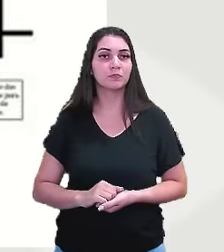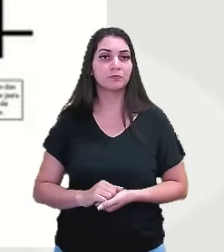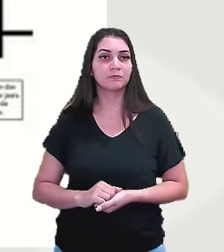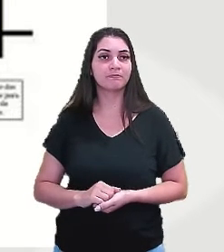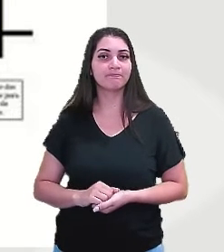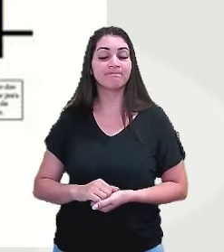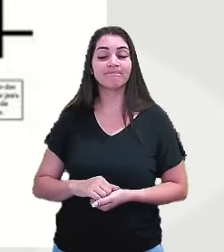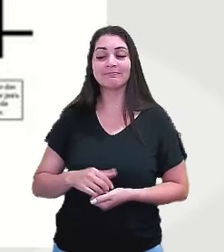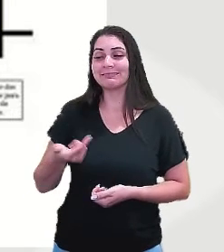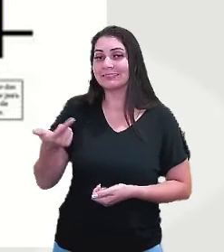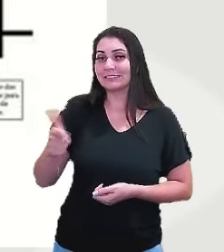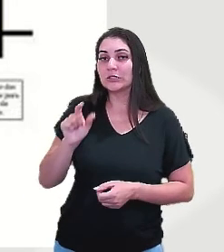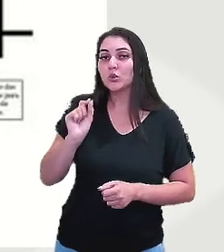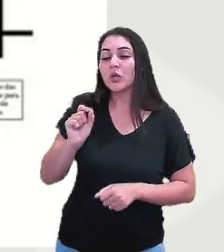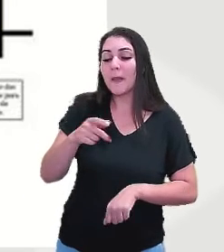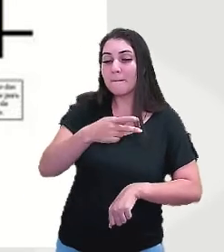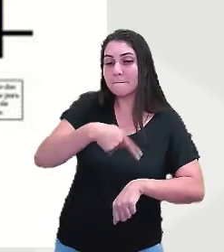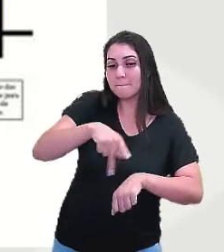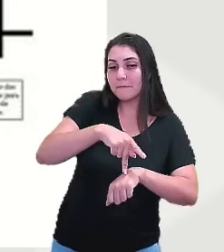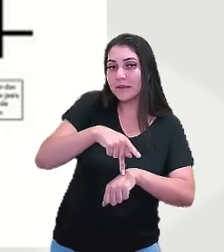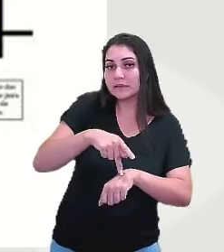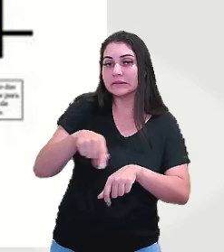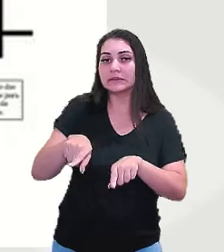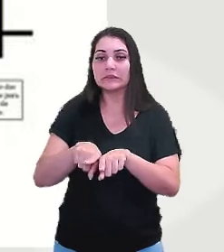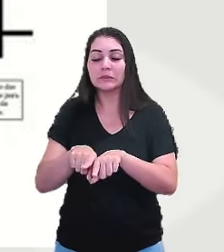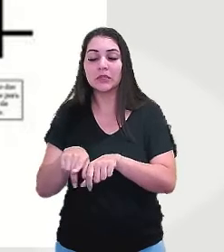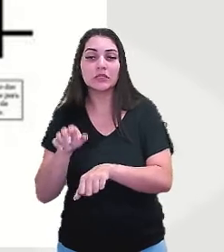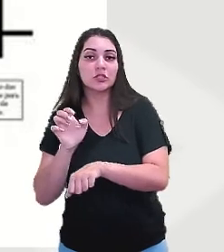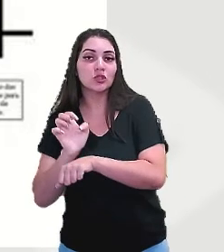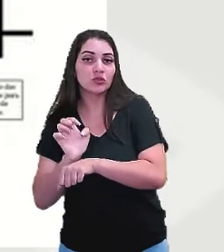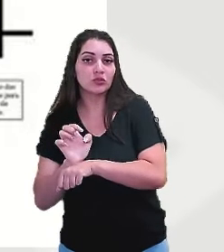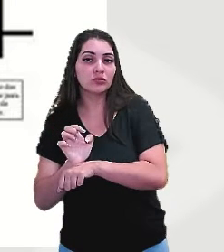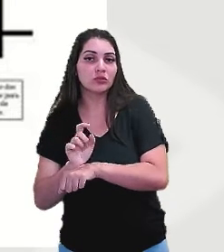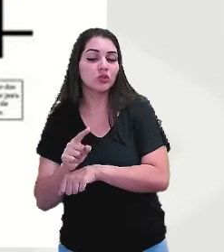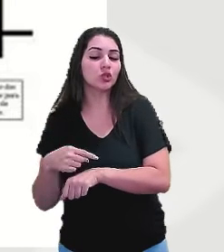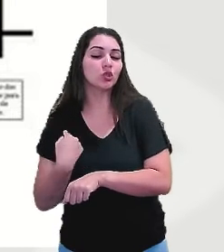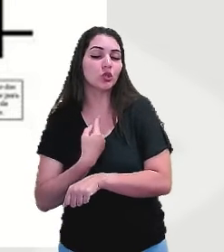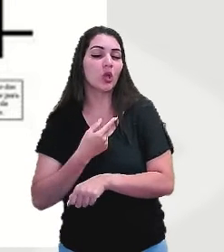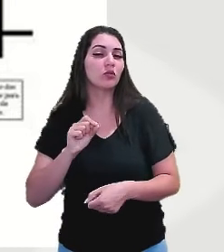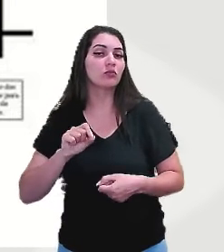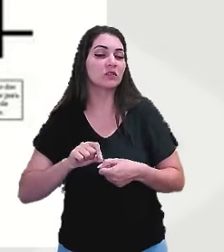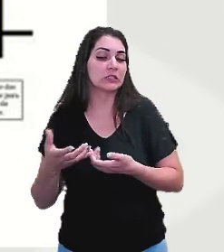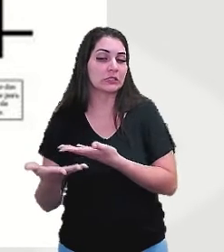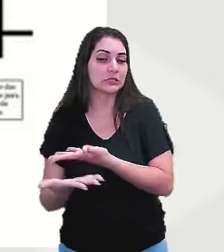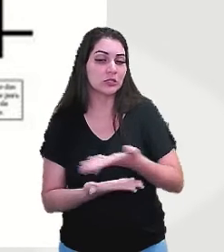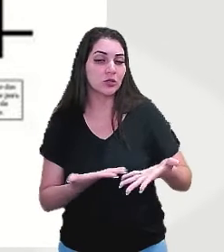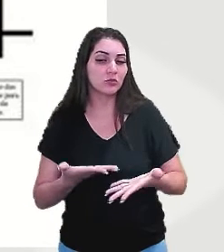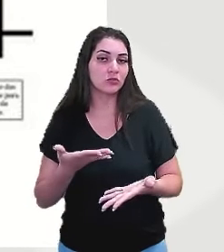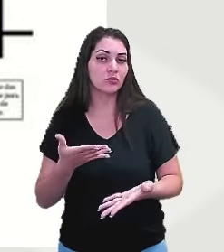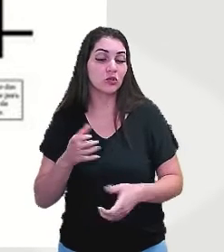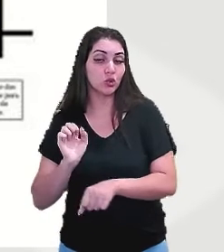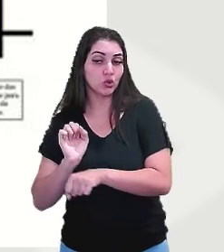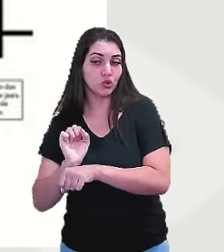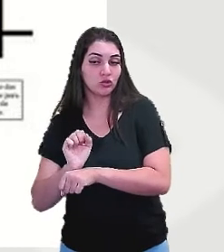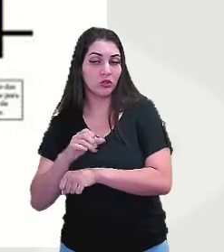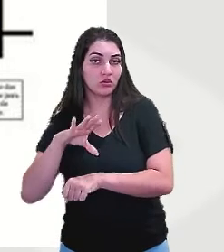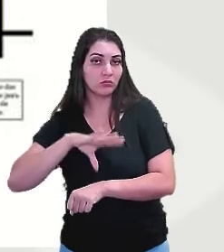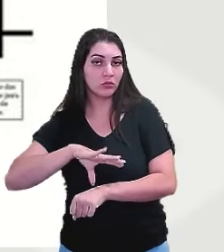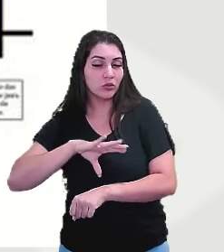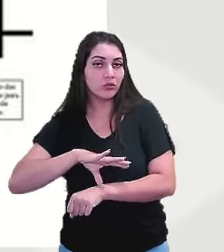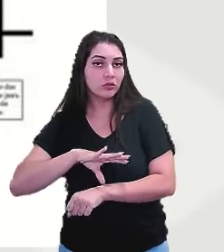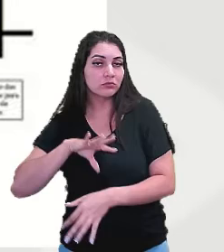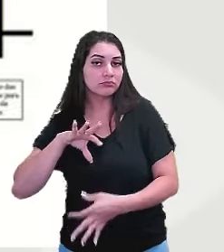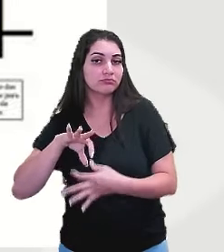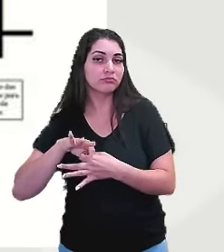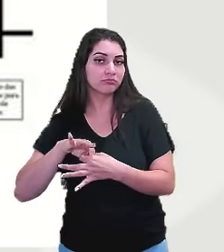nem nação e nem Estado. Nós fazíamos parte do Estado português